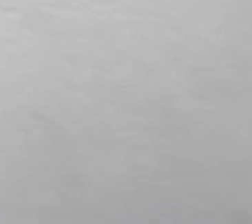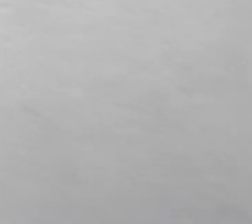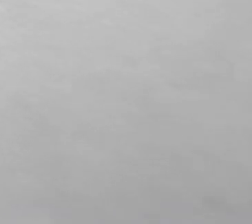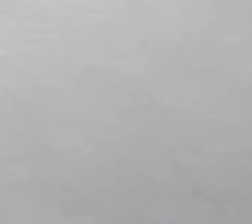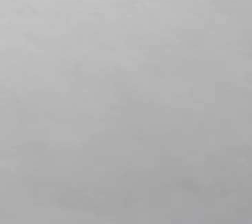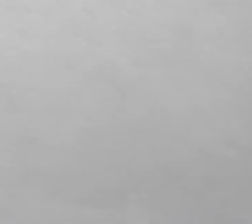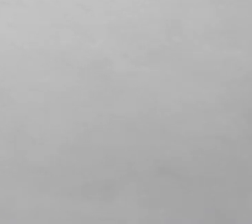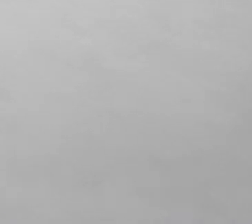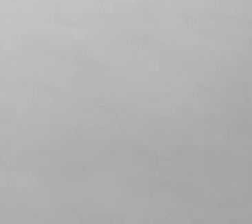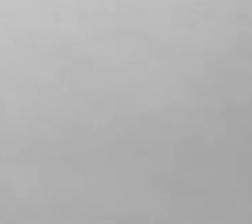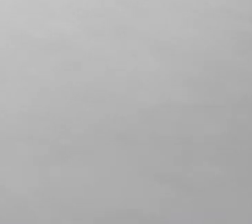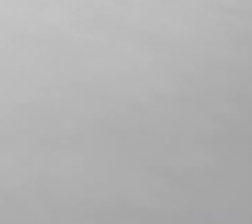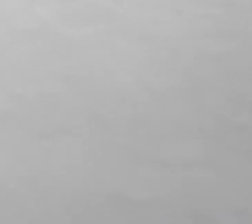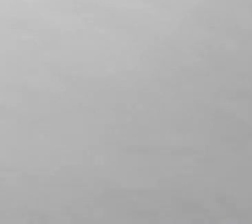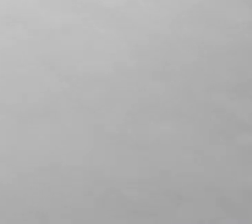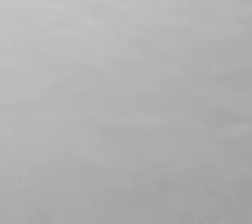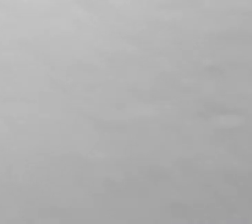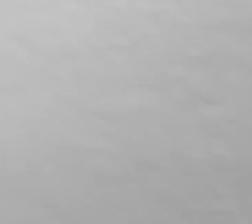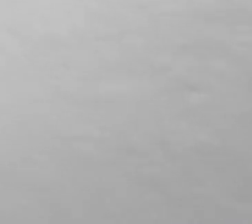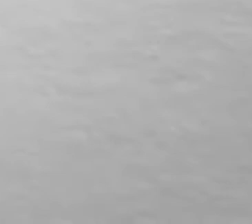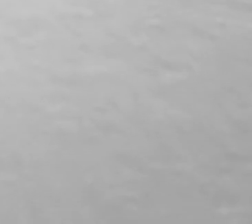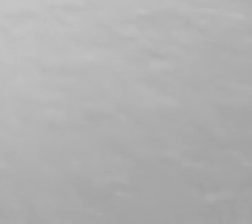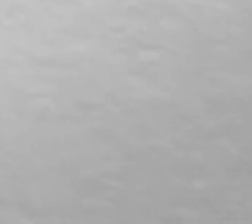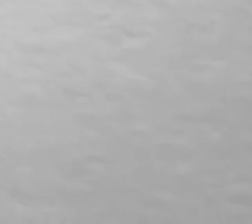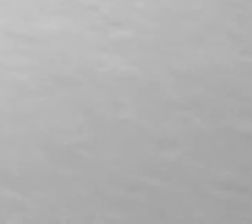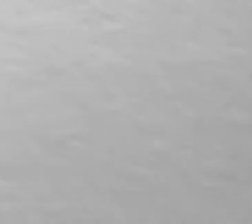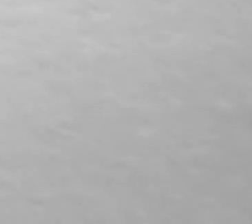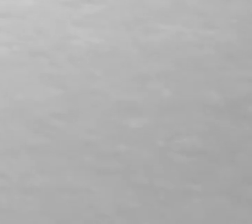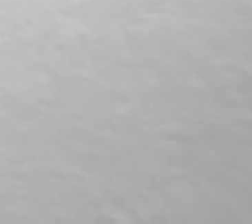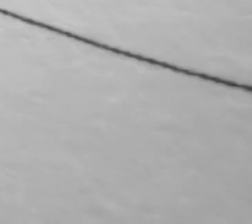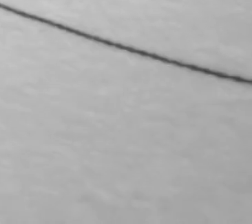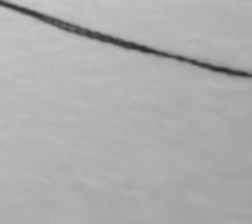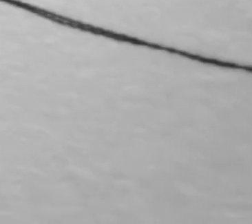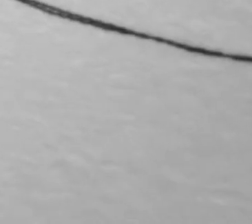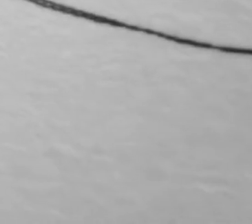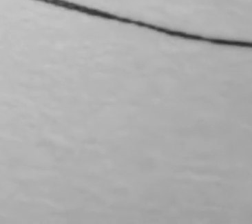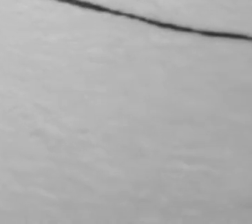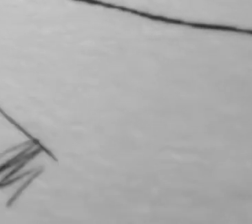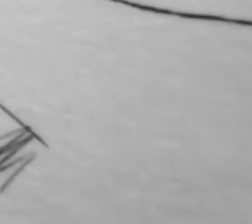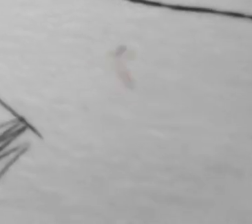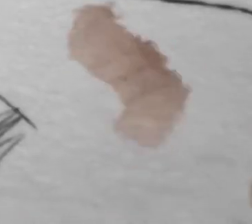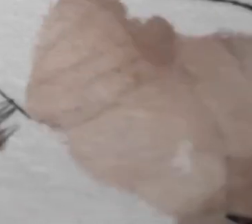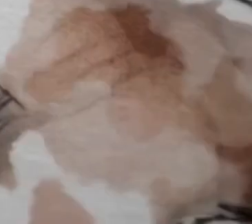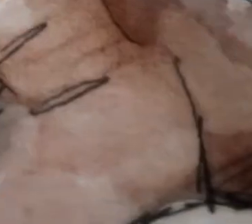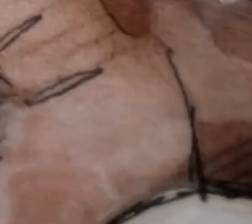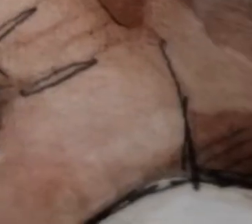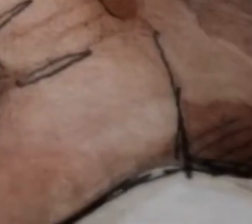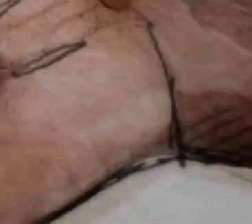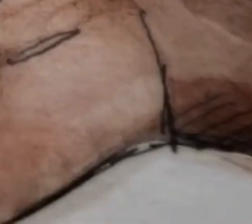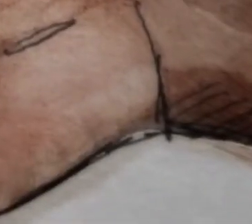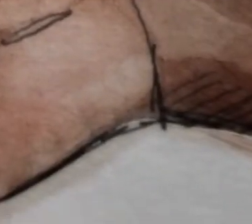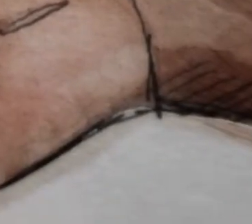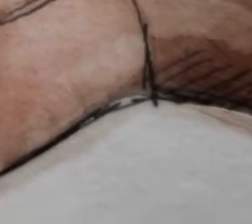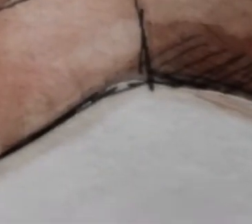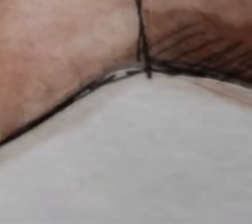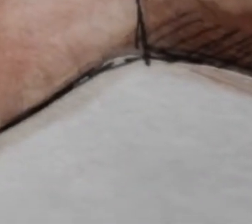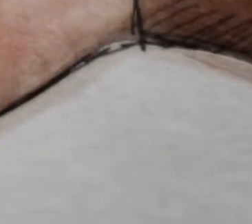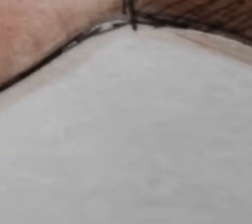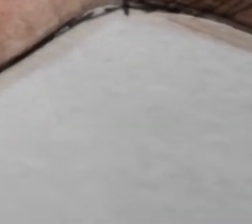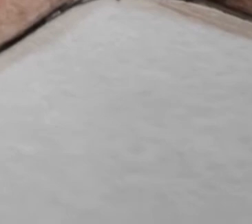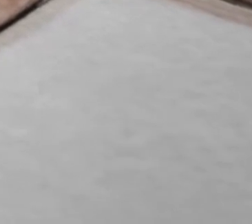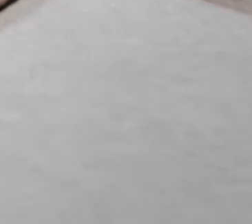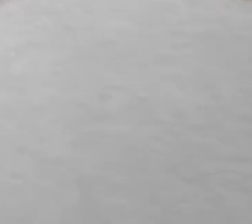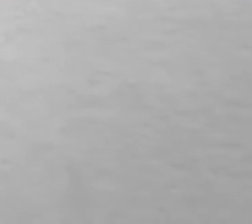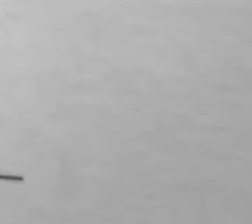drogas. Isso pode comprometer seu bem-estar mental e físico. Proteja-se e apoie os